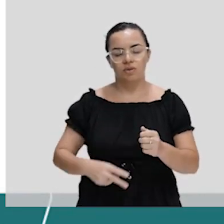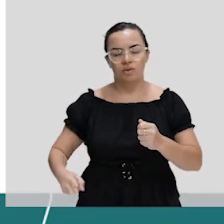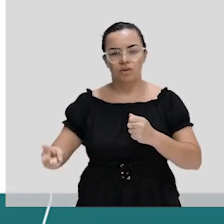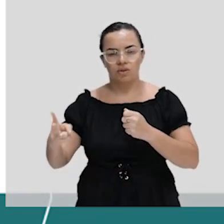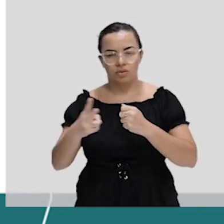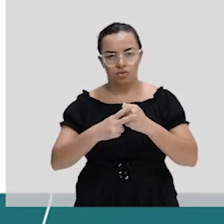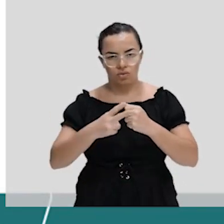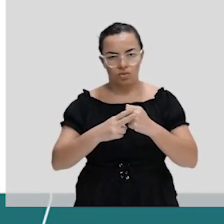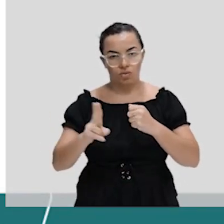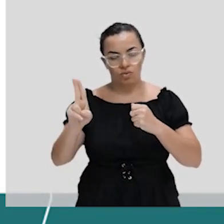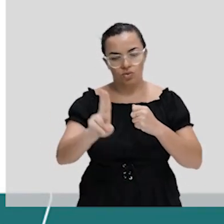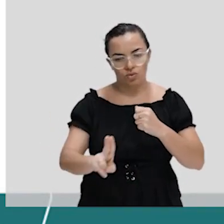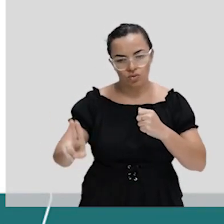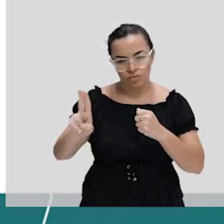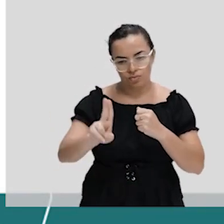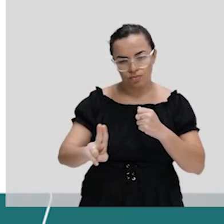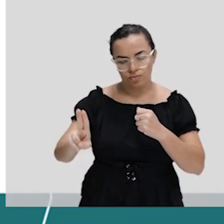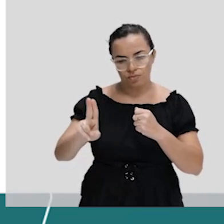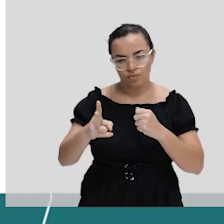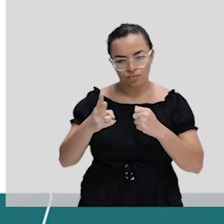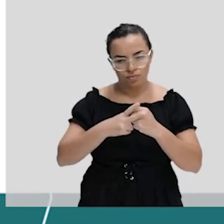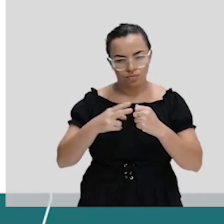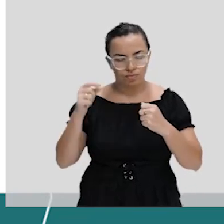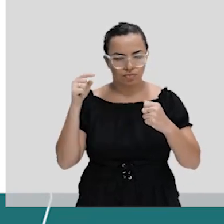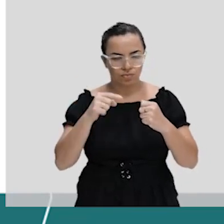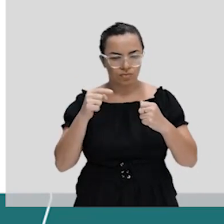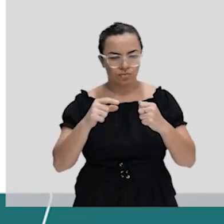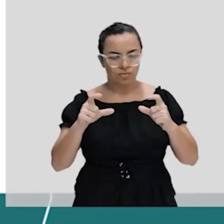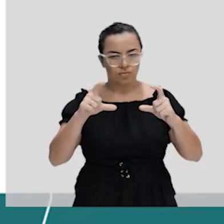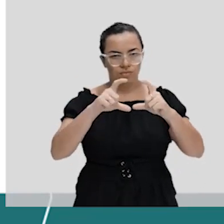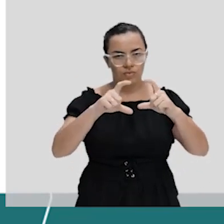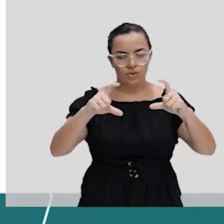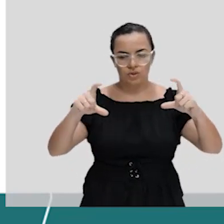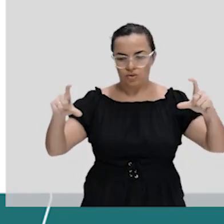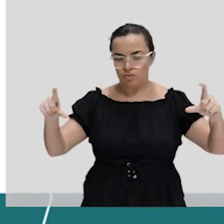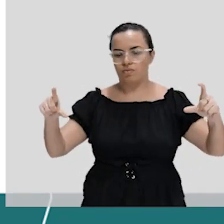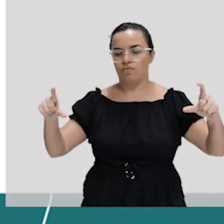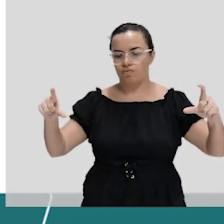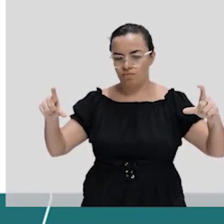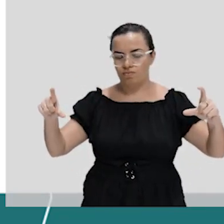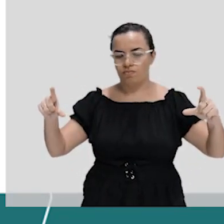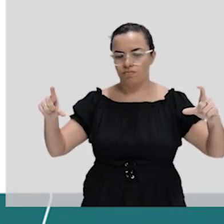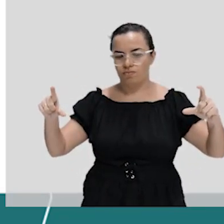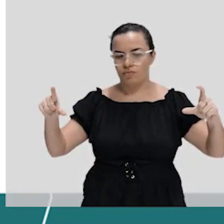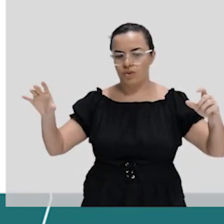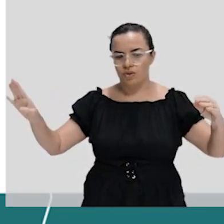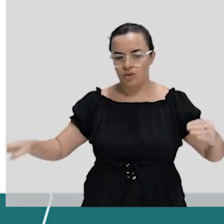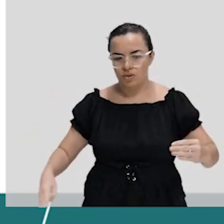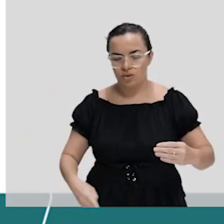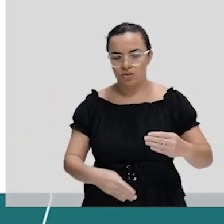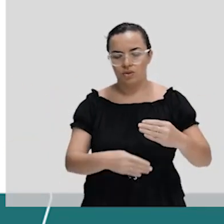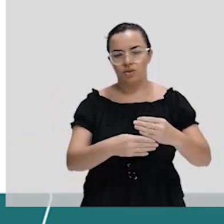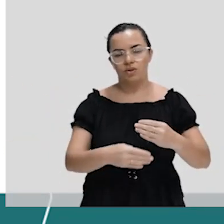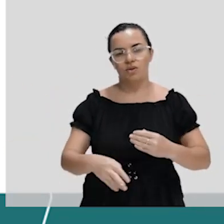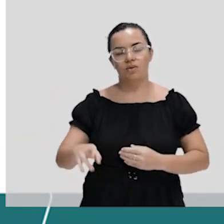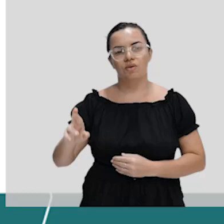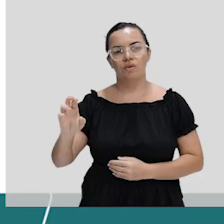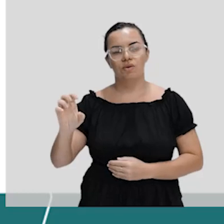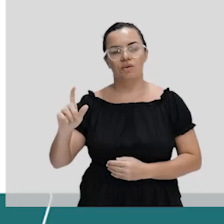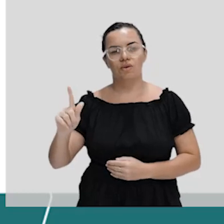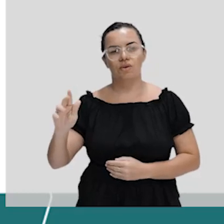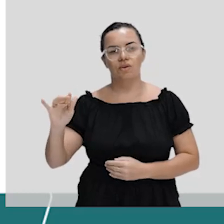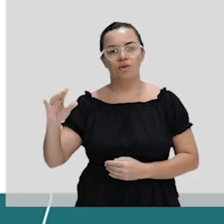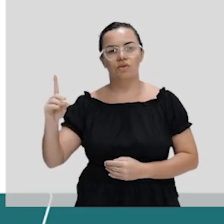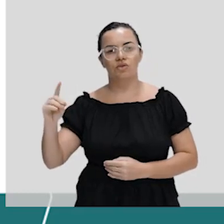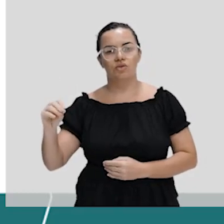com os verbos, o verbo é o regente da oração e o complemento é o termo regido. Por que a gente